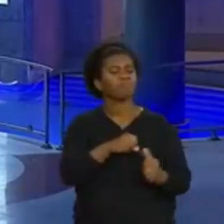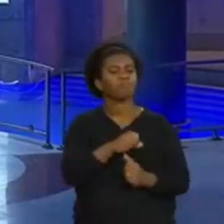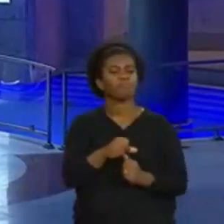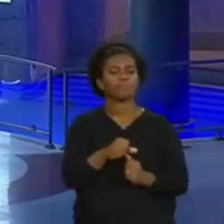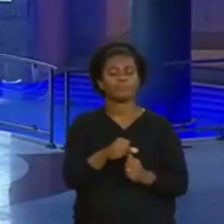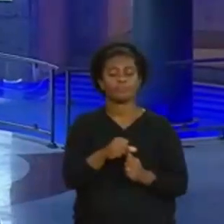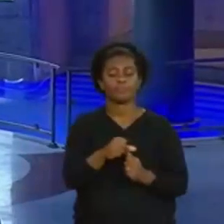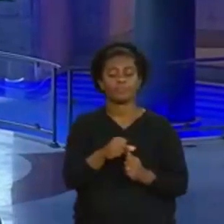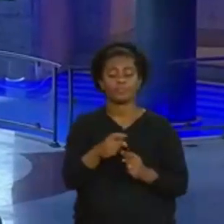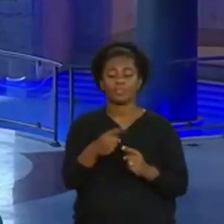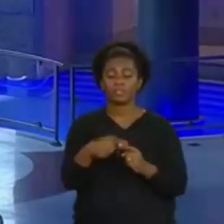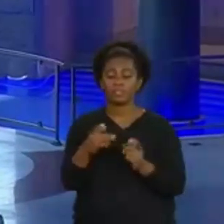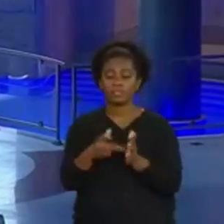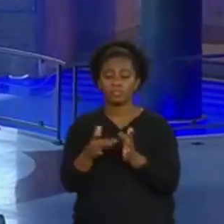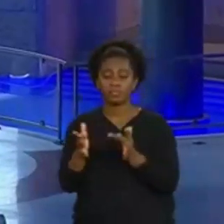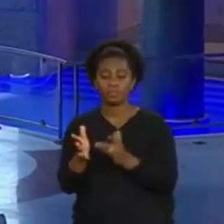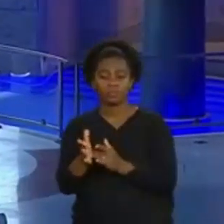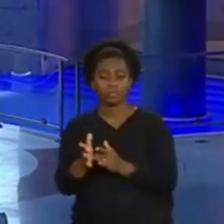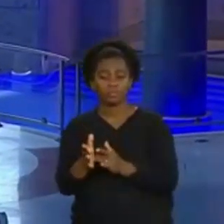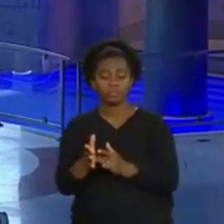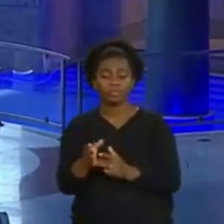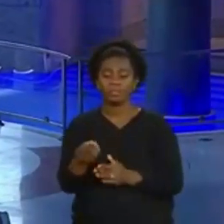Jesus é a vida que você procurava.